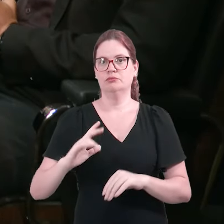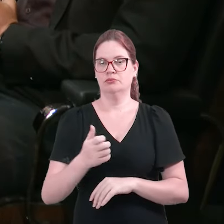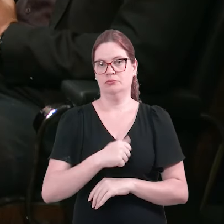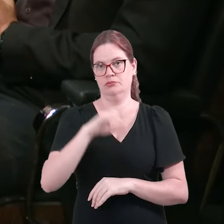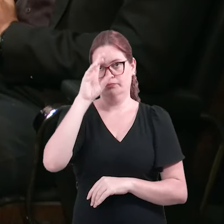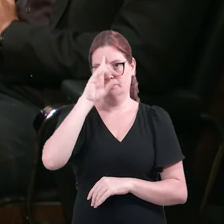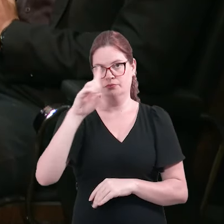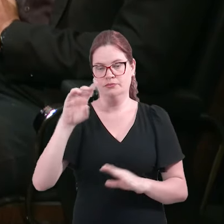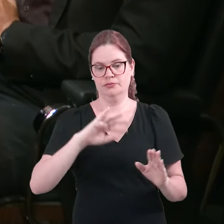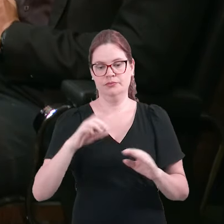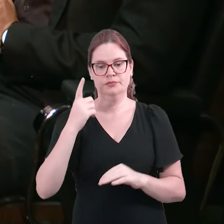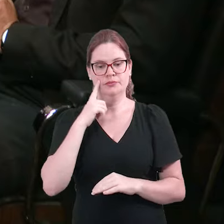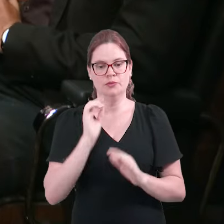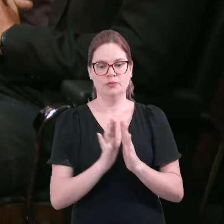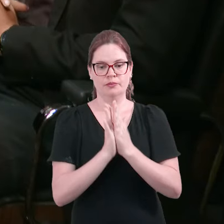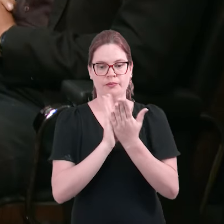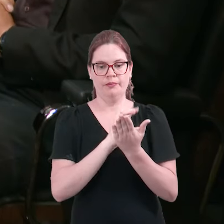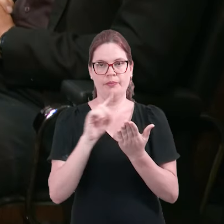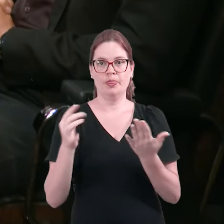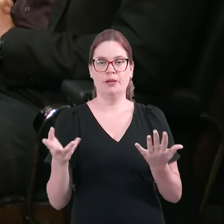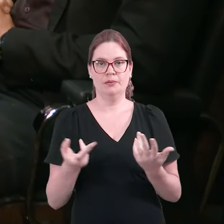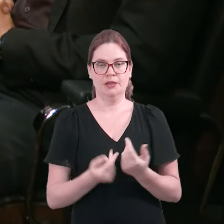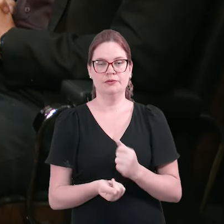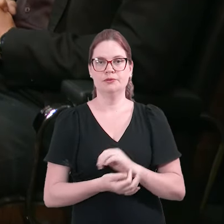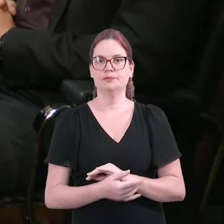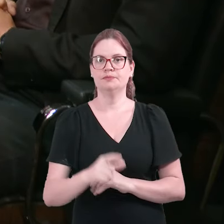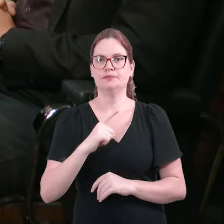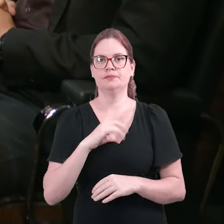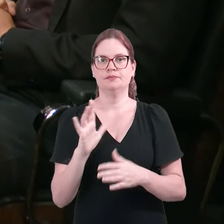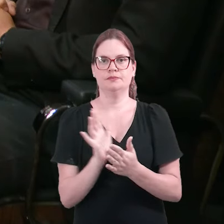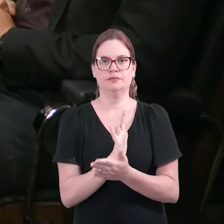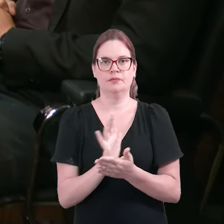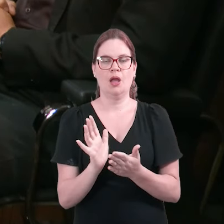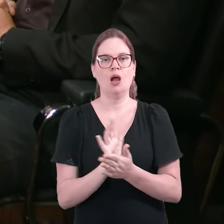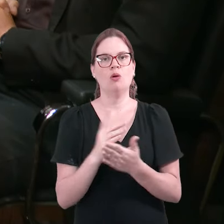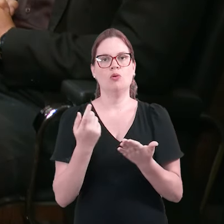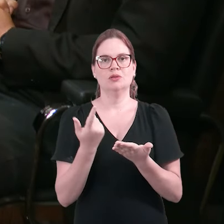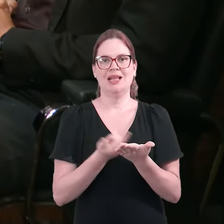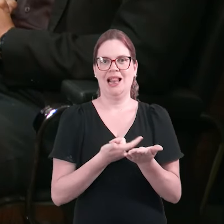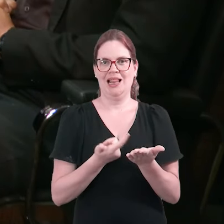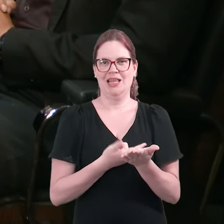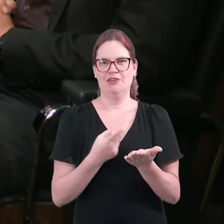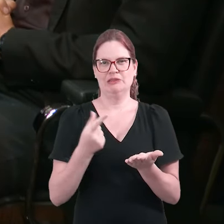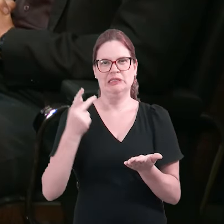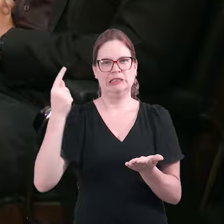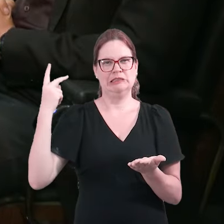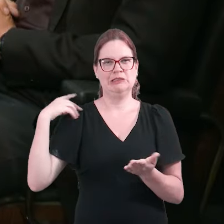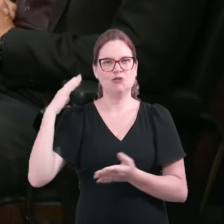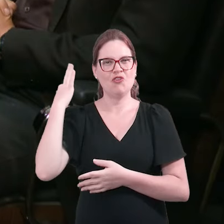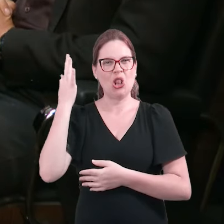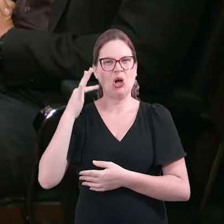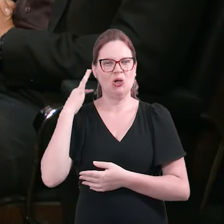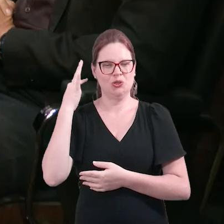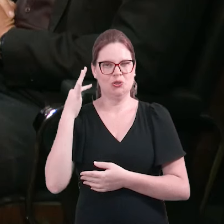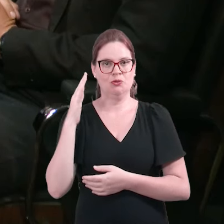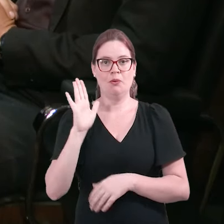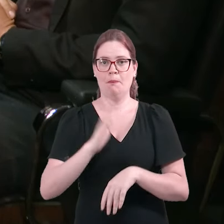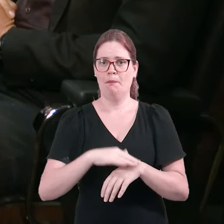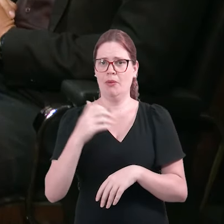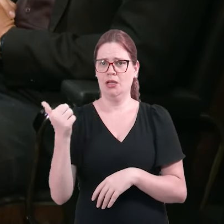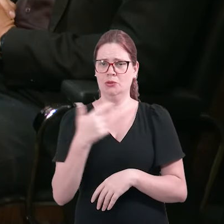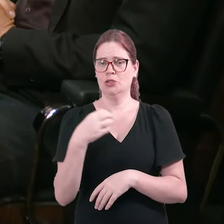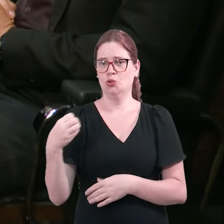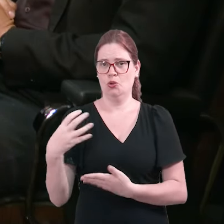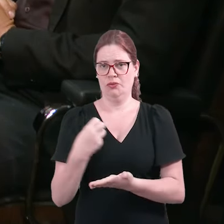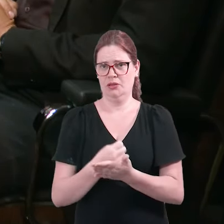que como a palavra é maravilhosa, há escritos de outros filósofos mais antigos do que o